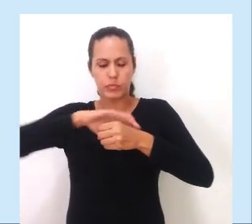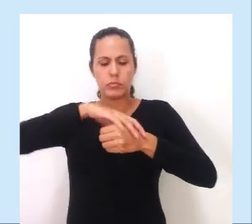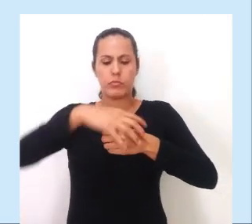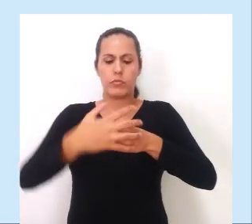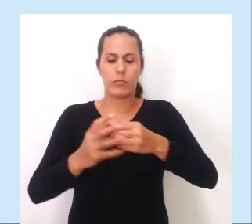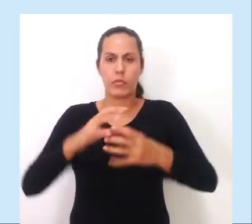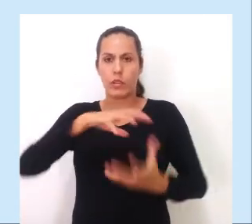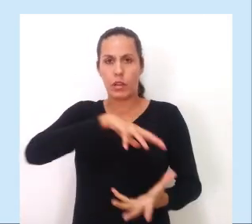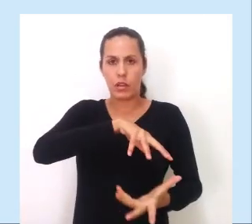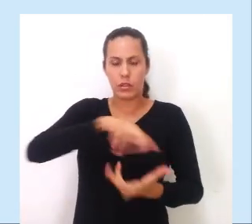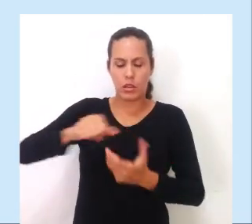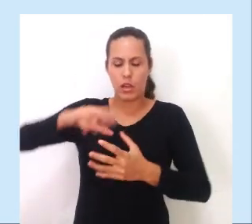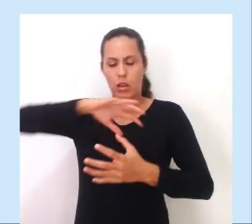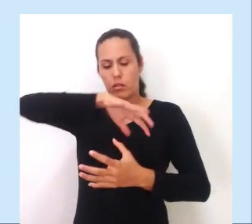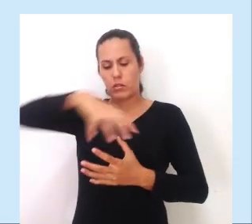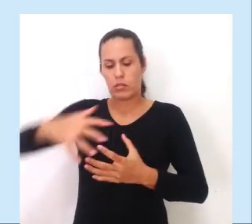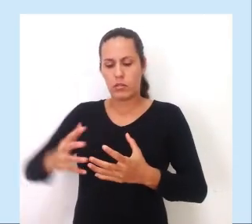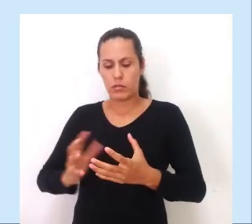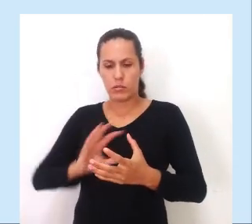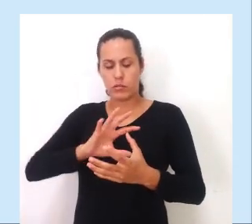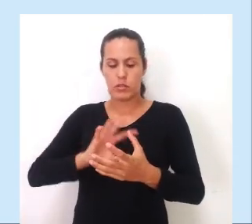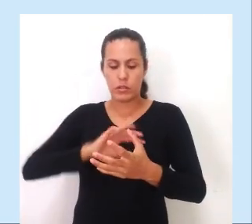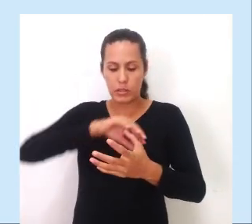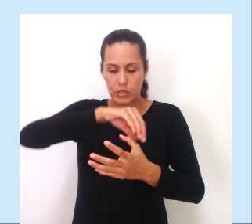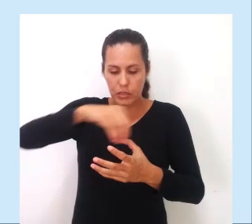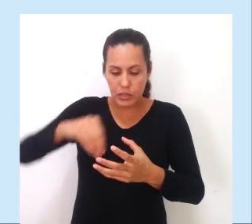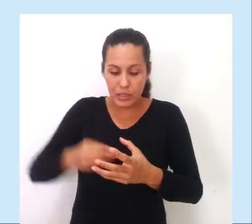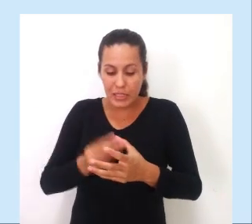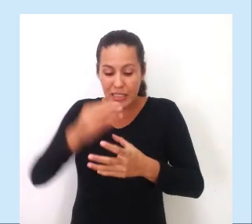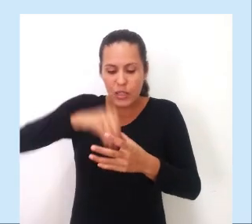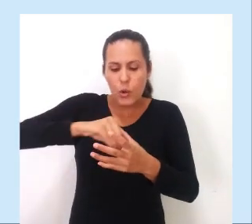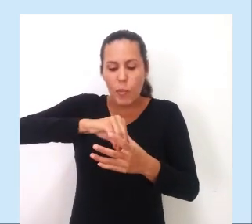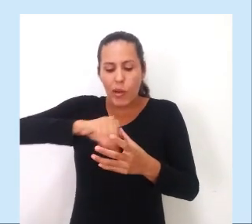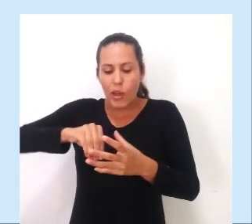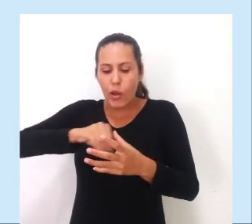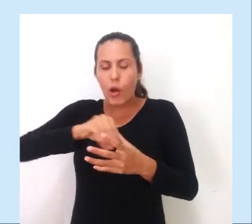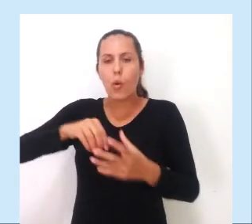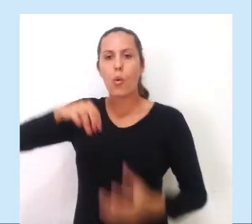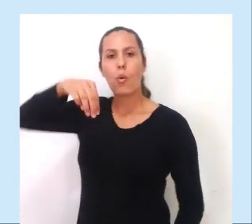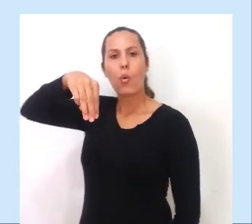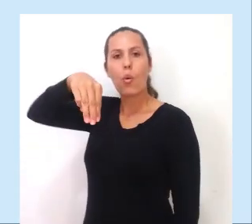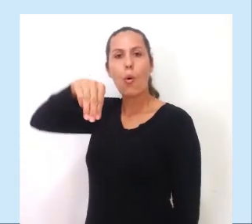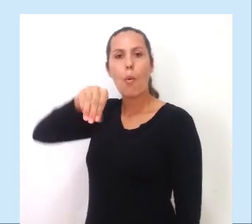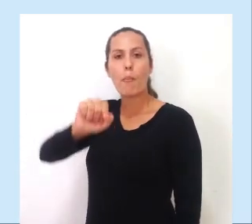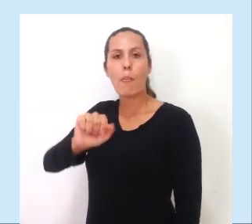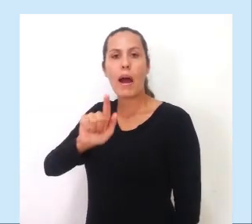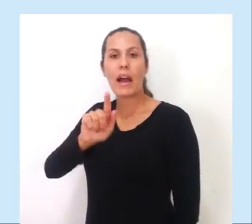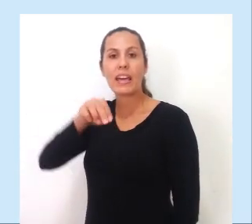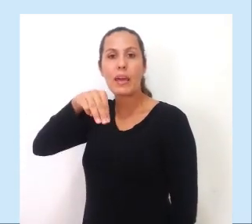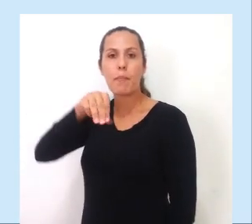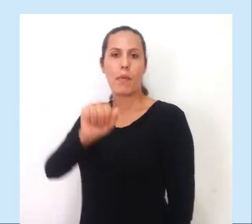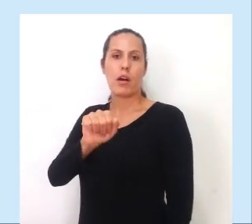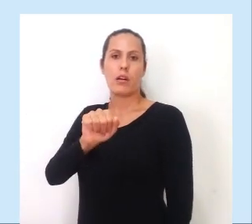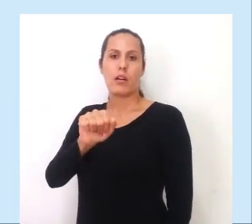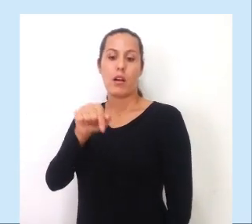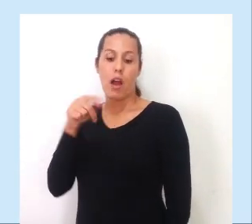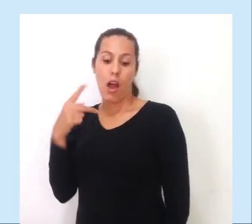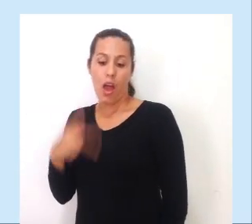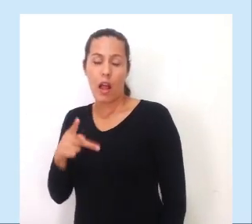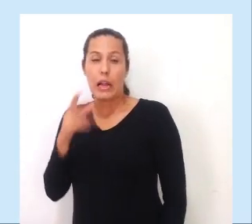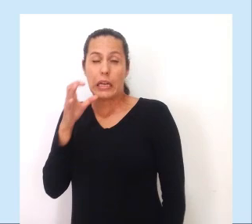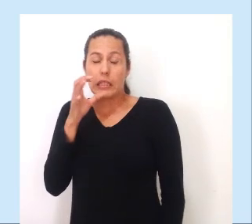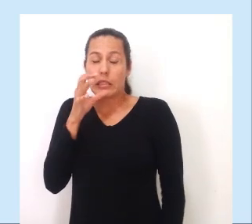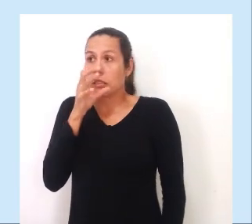parte superficial, e no meio existe o magma. O magma ele está ali bastante quente, ou